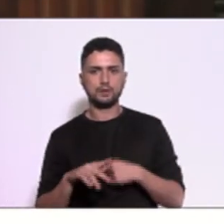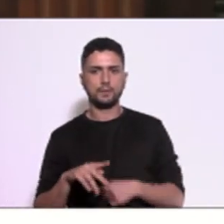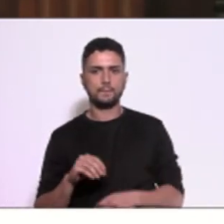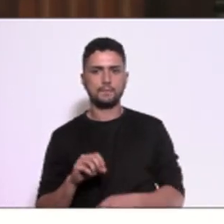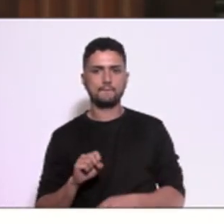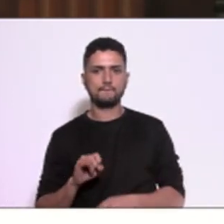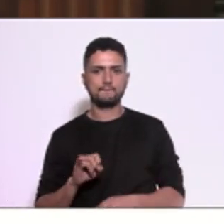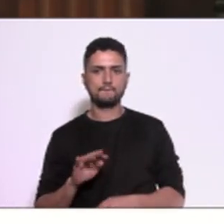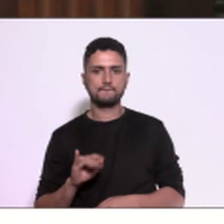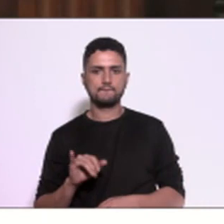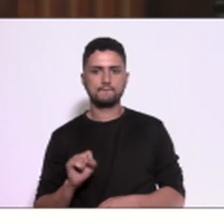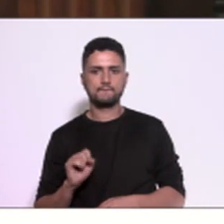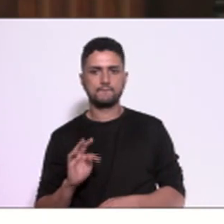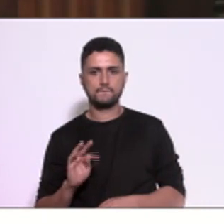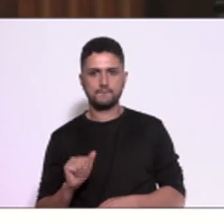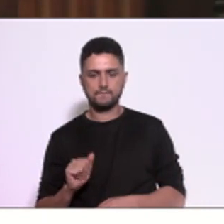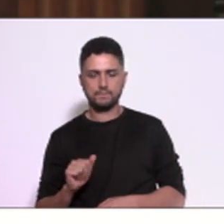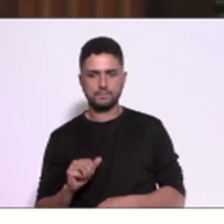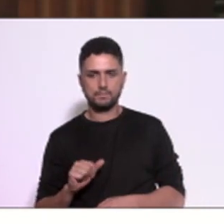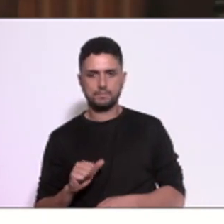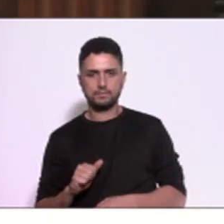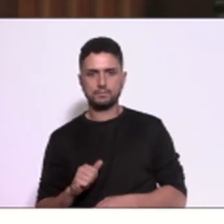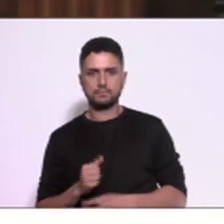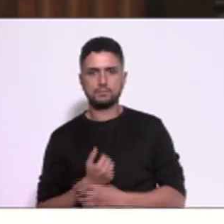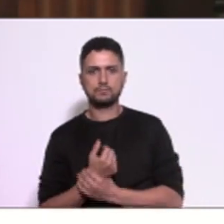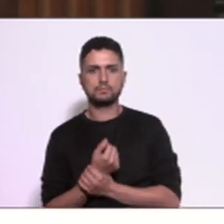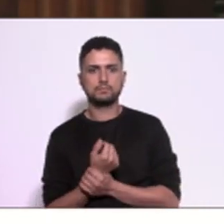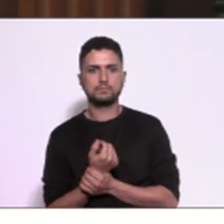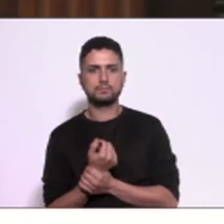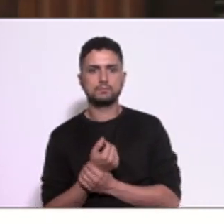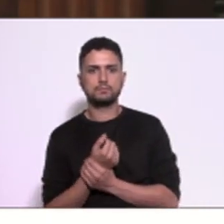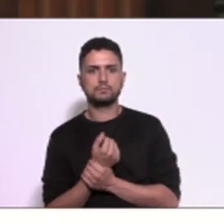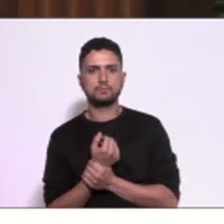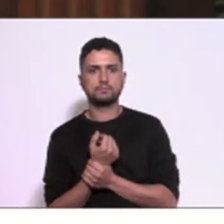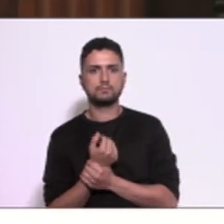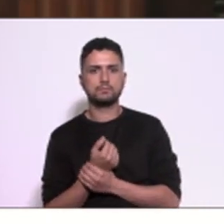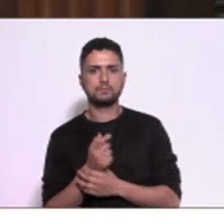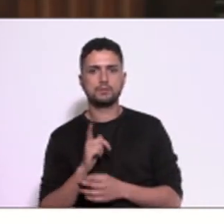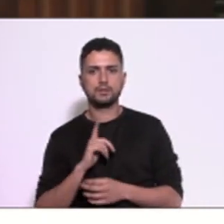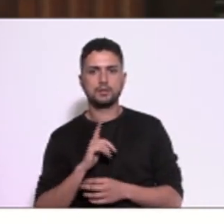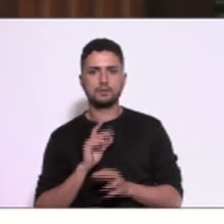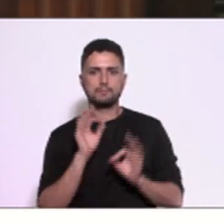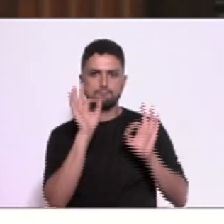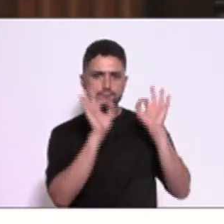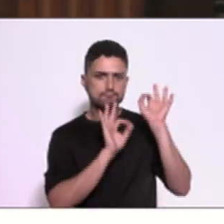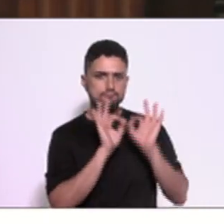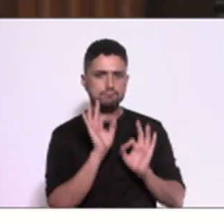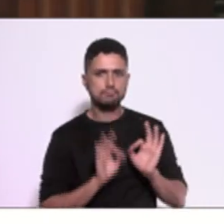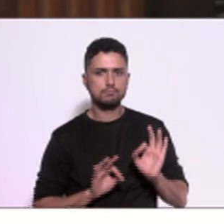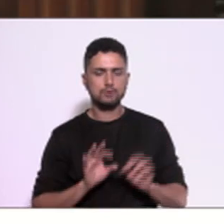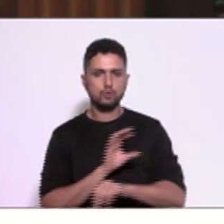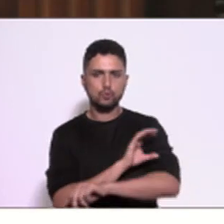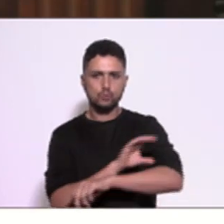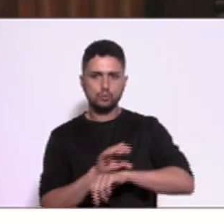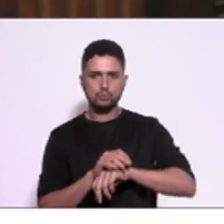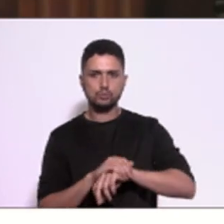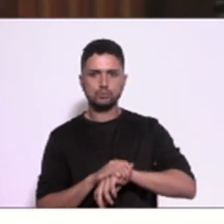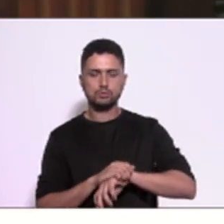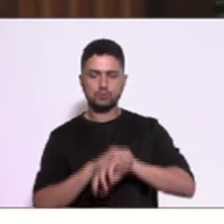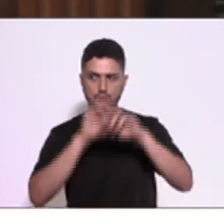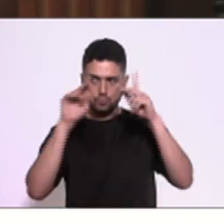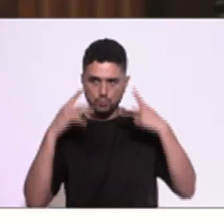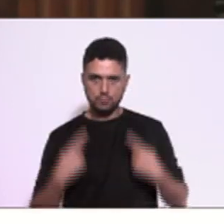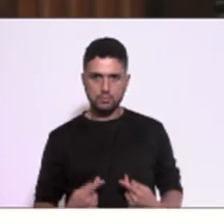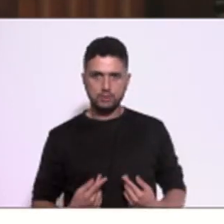a recuperação do prédio, a recuperação do seu projeto de cultura, de formação humana,